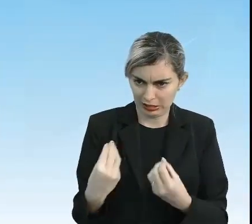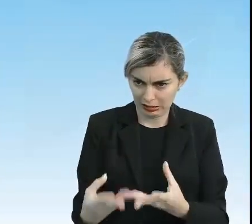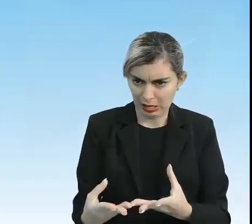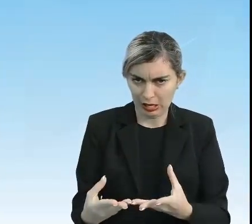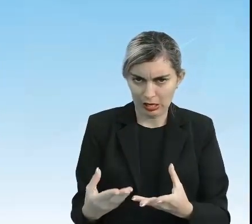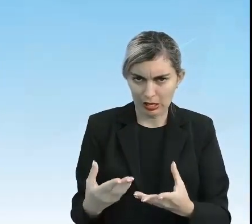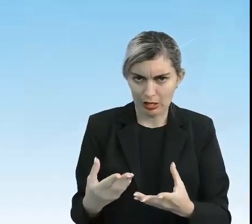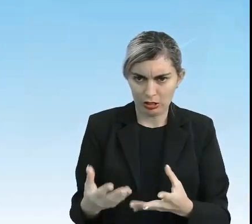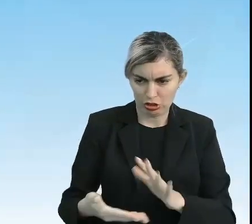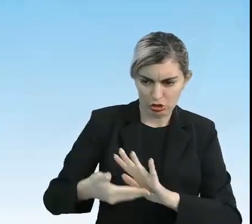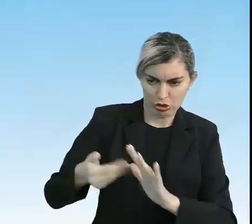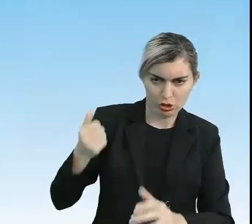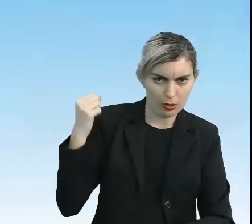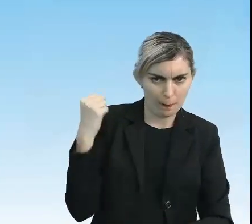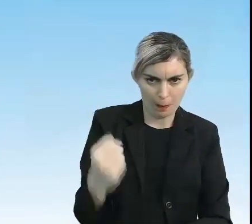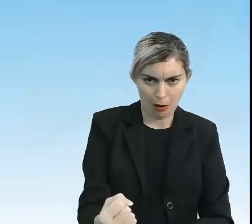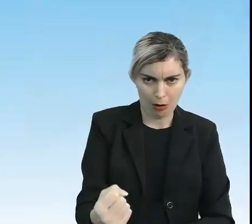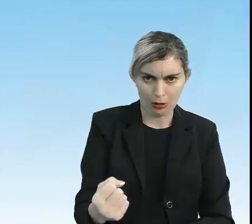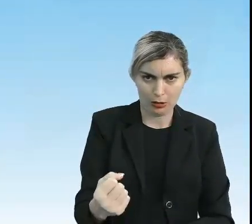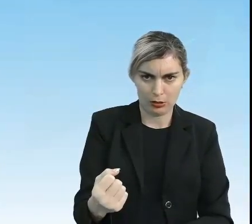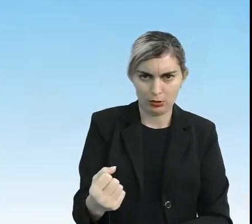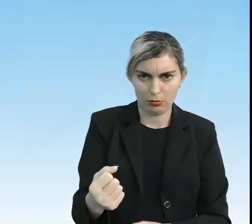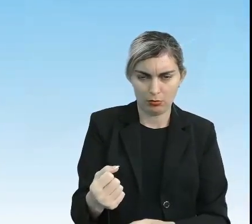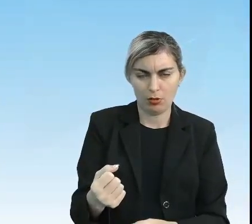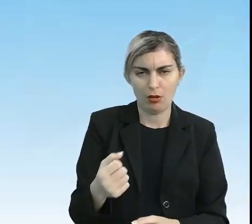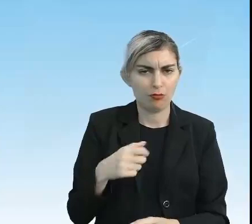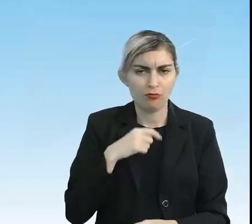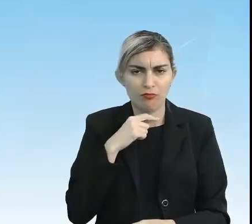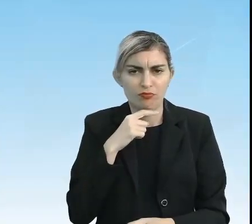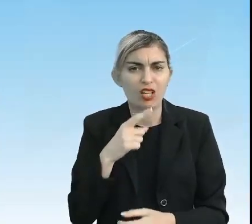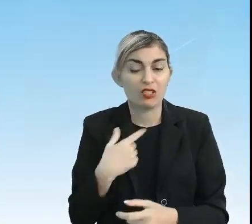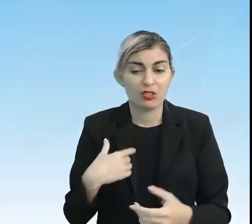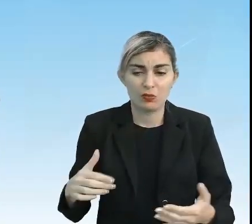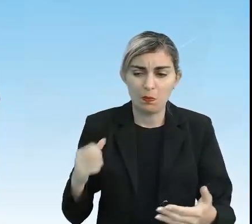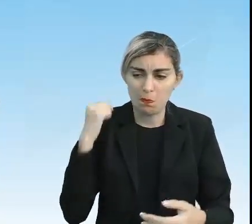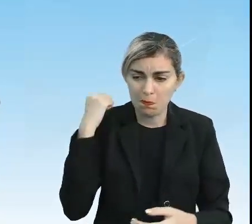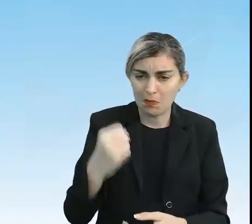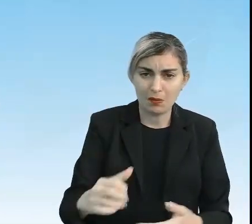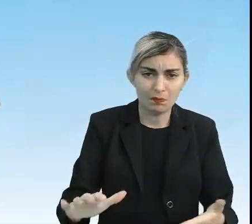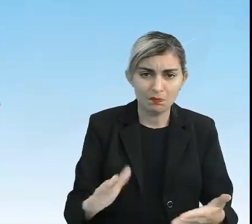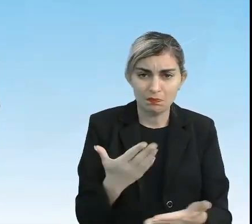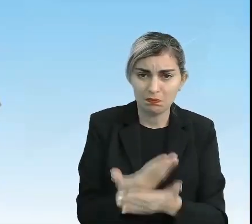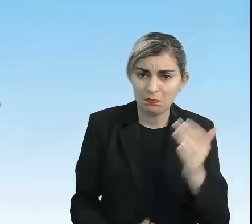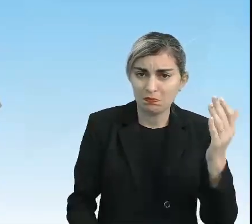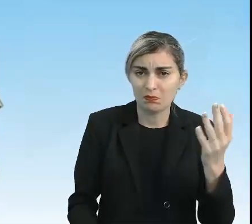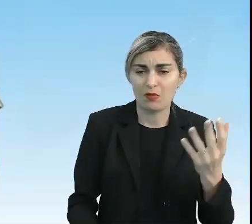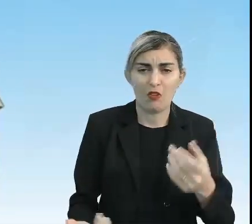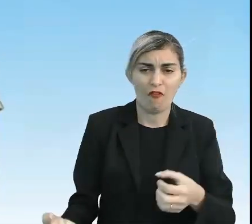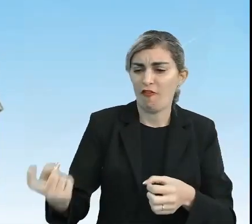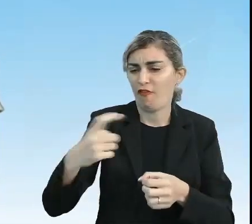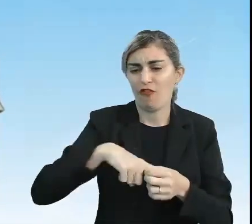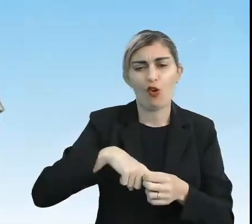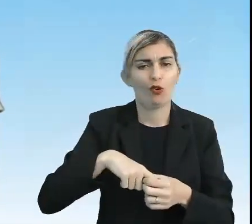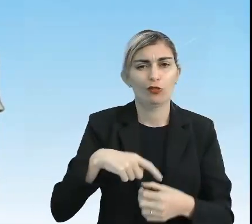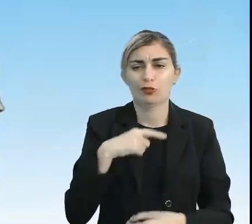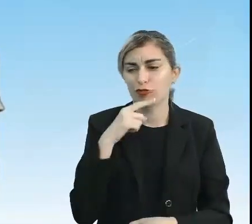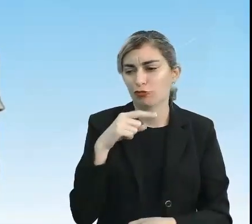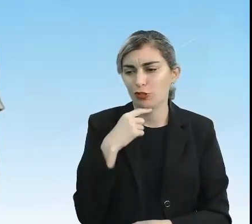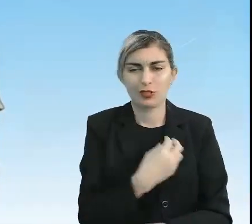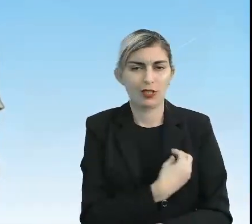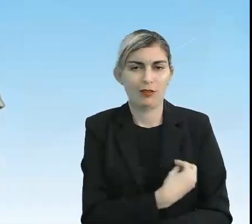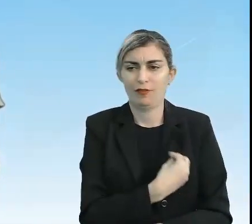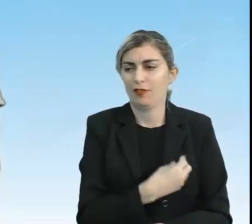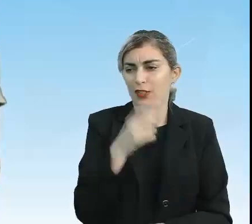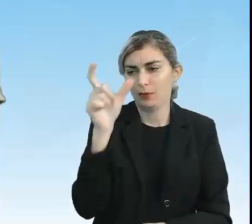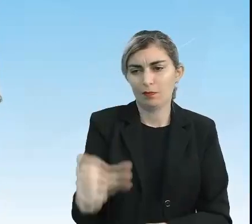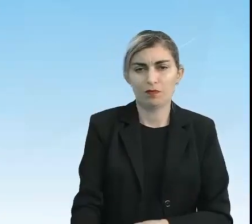A vida, ela é alguma coisa que se nós destruirmos, a gente não pode mais voltar àquela vida anterior. E é